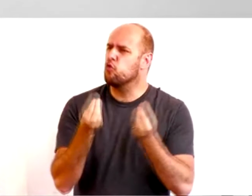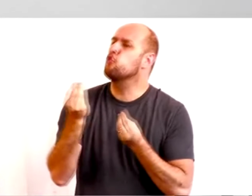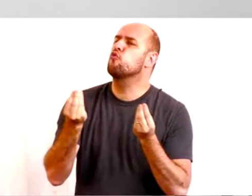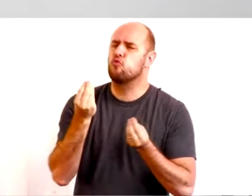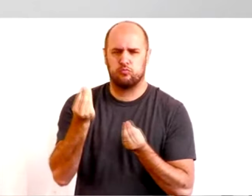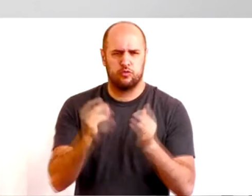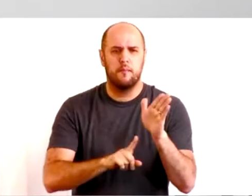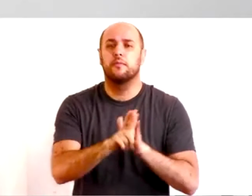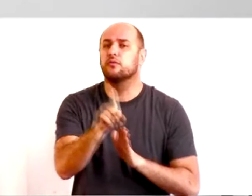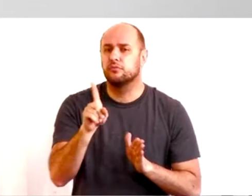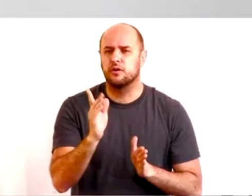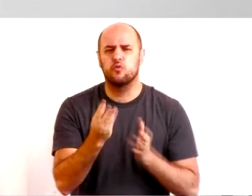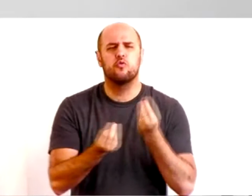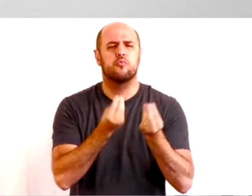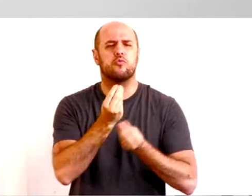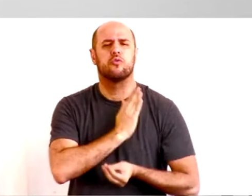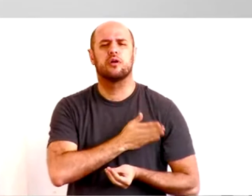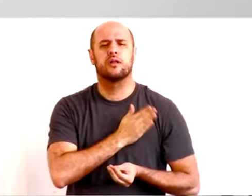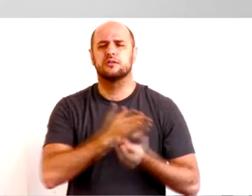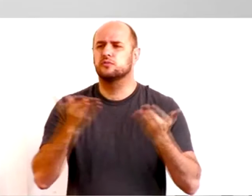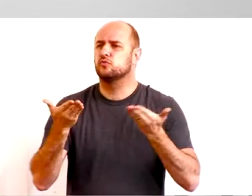nessa manhã?